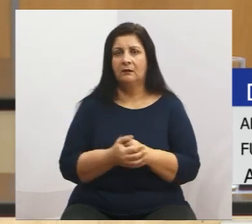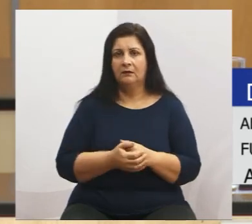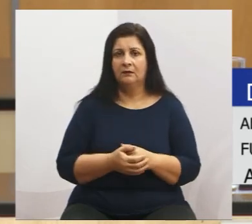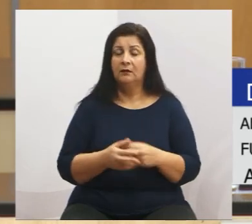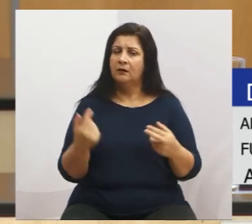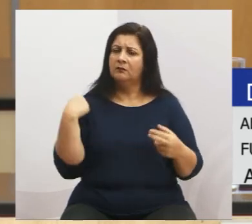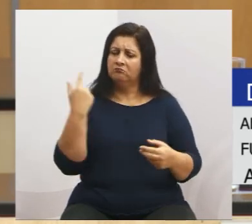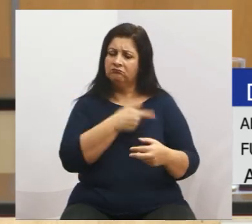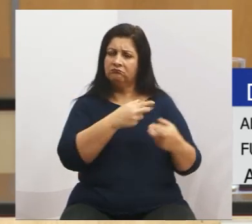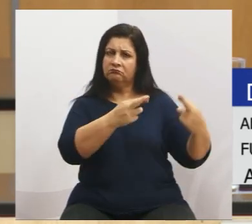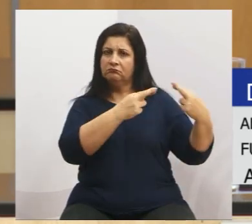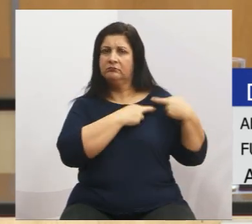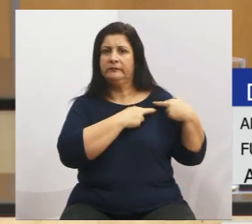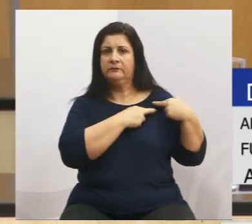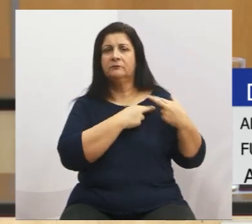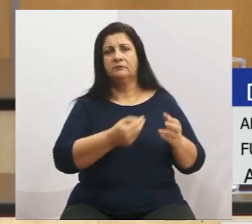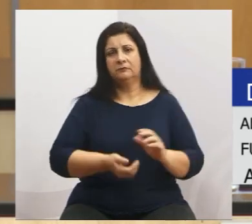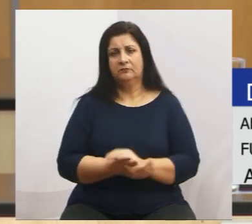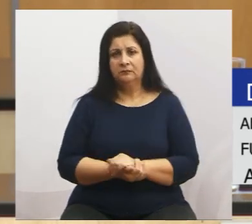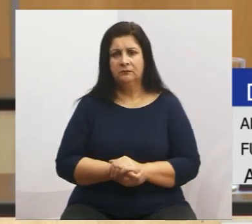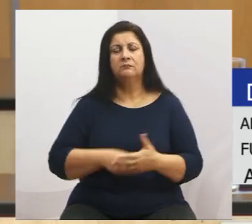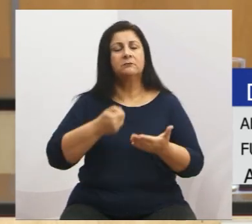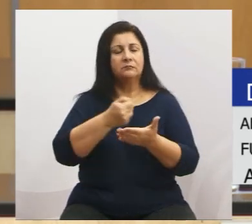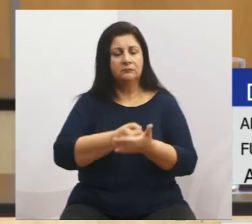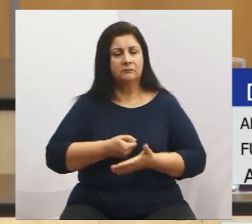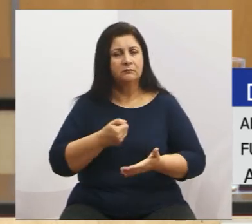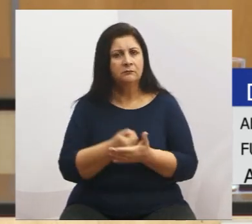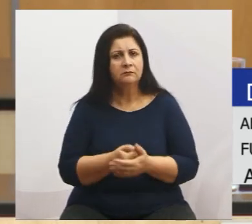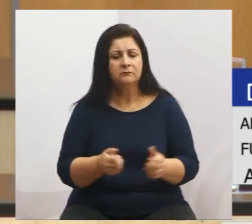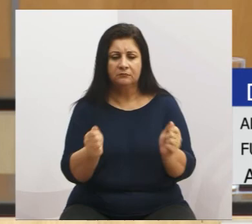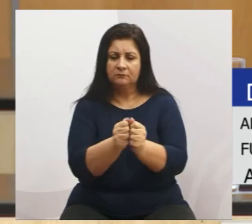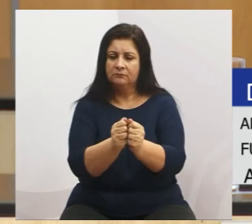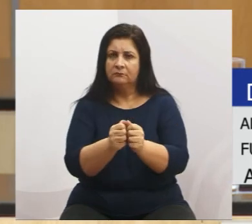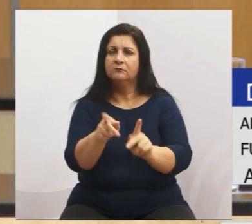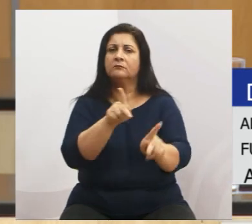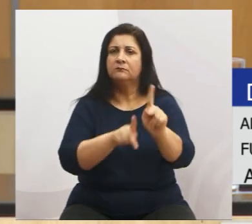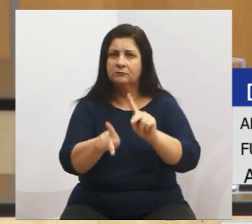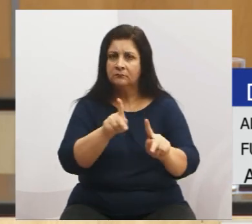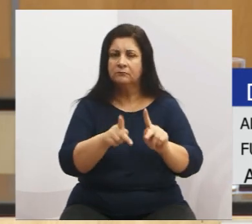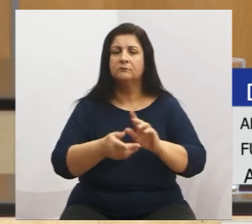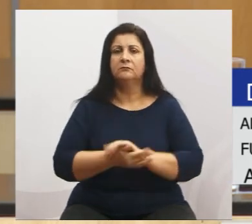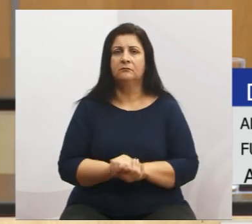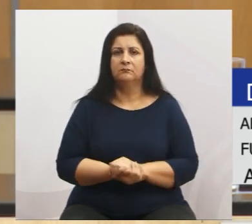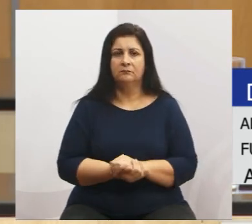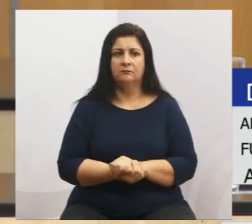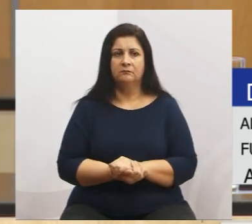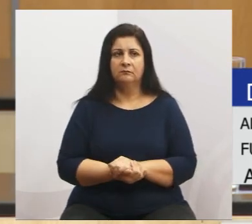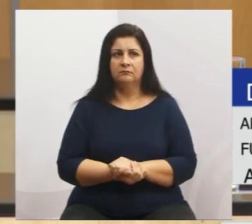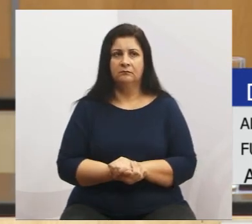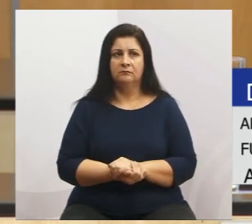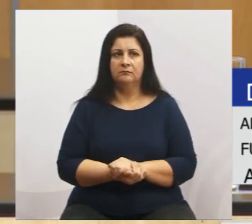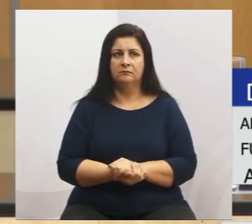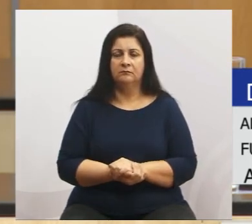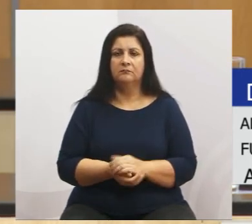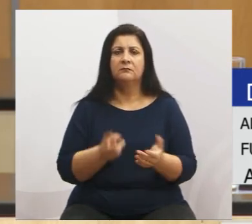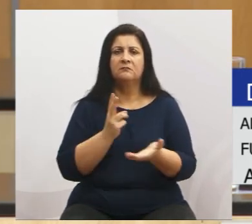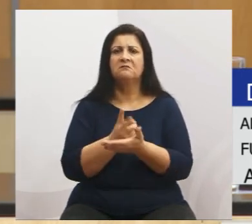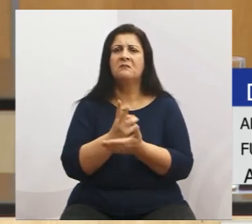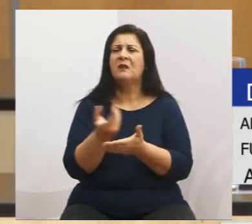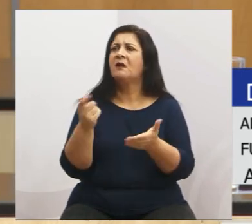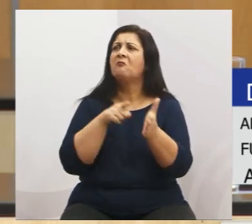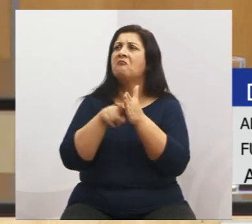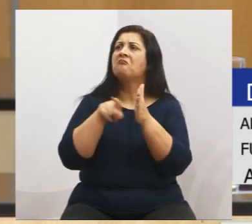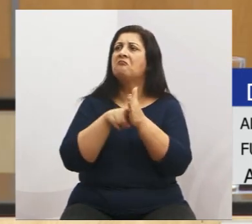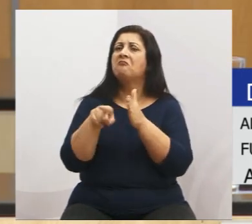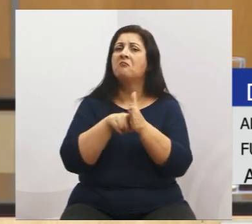nosso papel enquanto vereador, de cobrar, de estar junto com o povo e com a população. Né? E aí a gente sempre questiona aqui, muitas